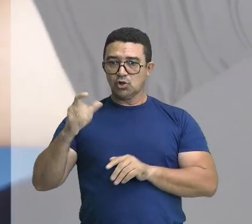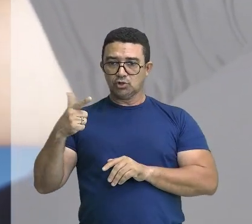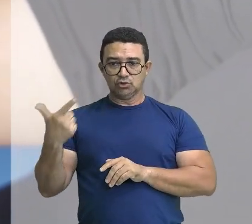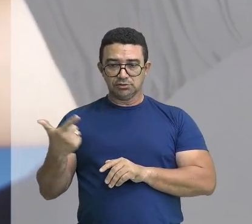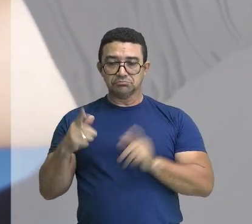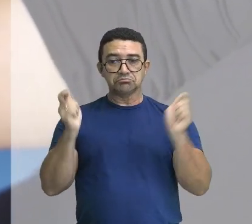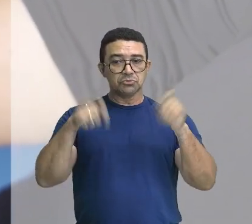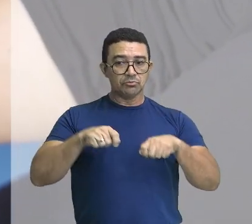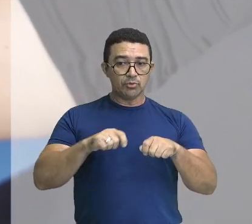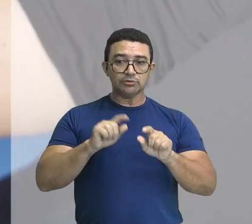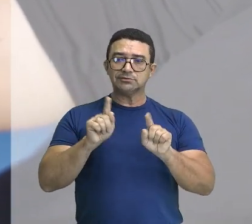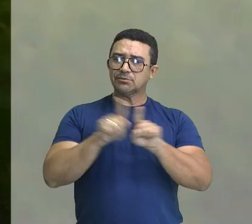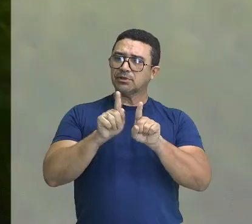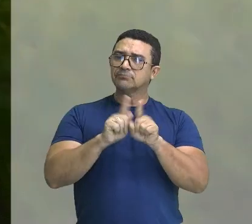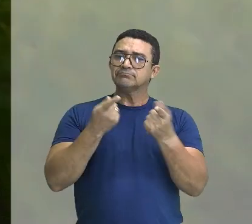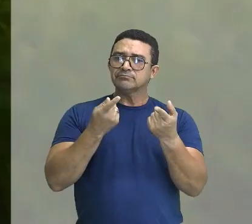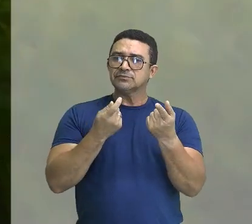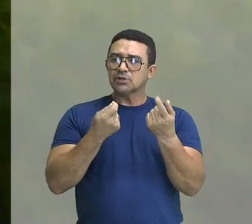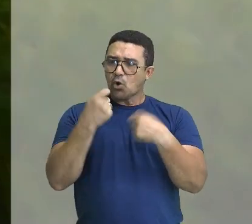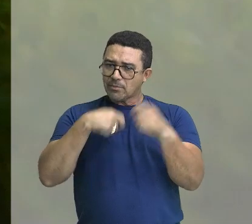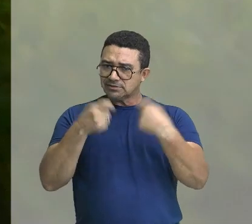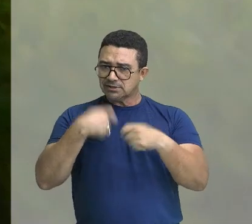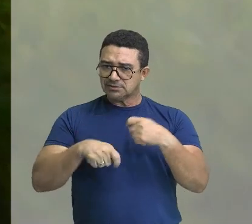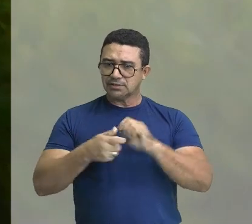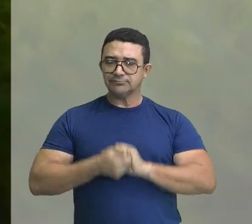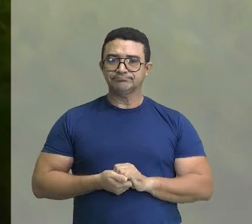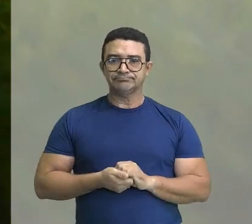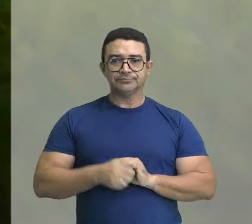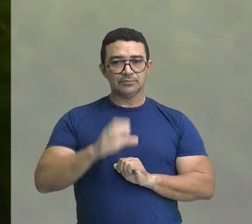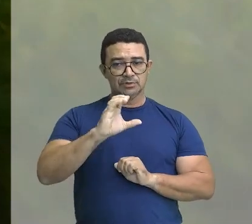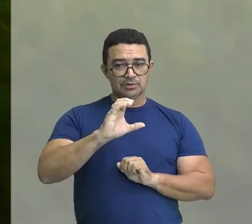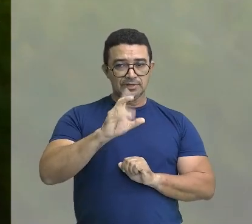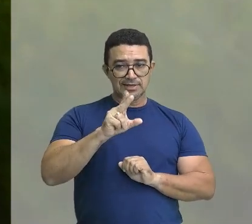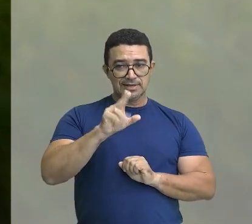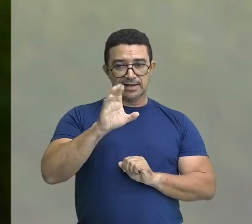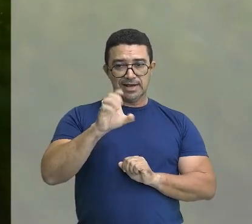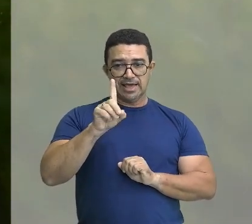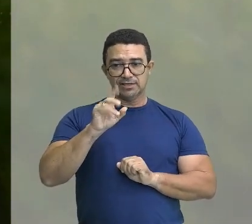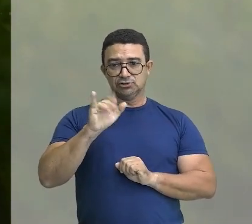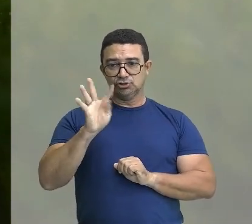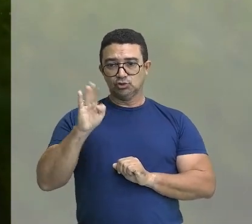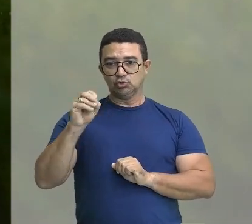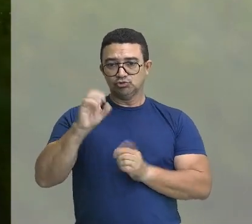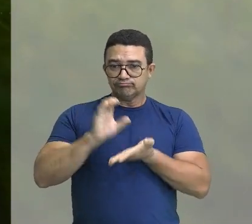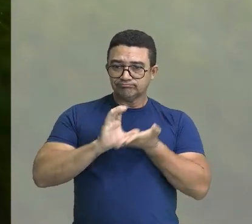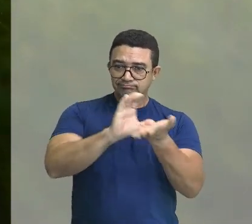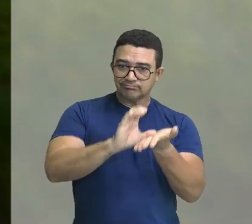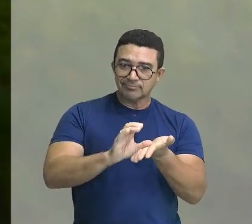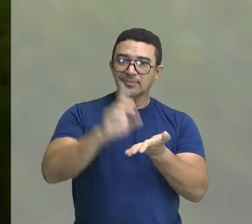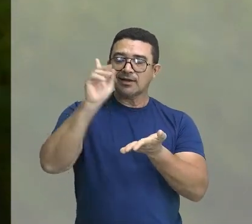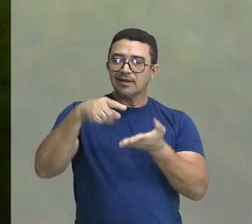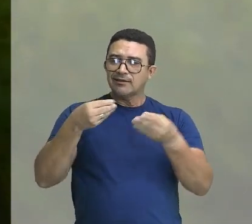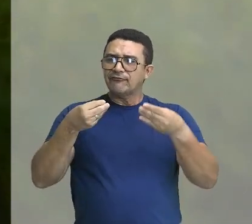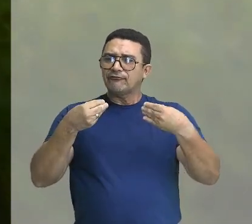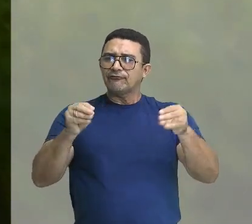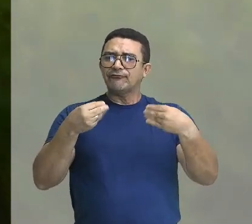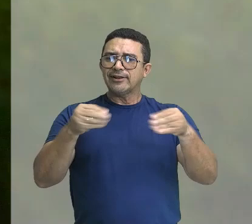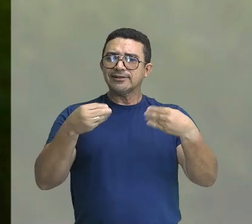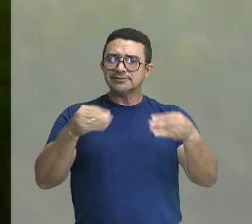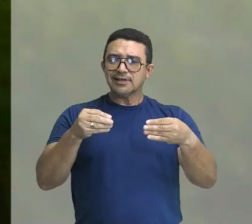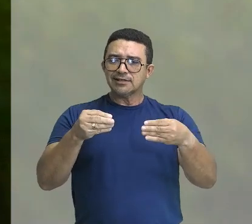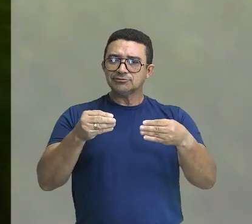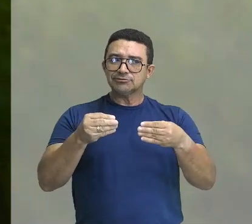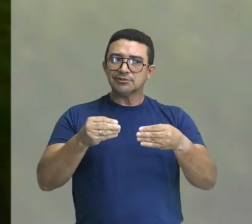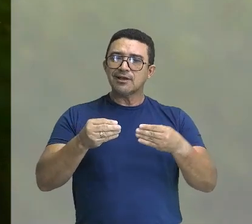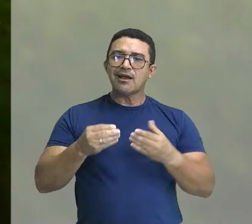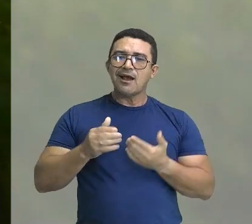podem ser comercializados. Esses créditos representam um mecanismo de flexibilidade que auxilia